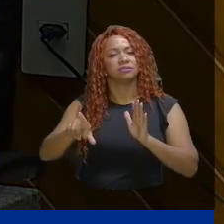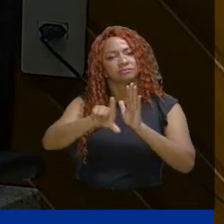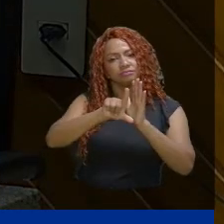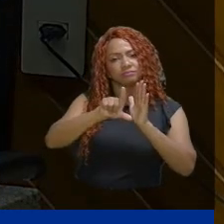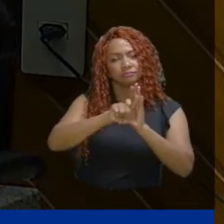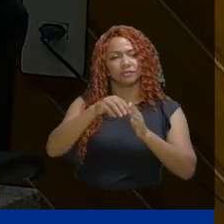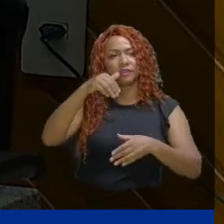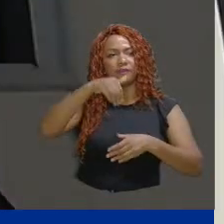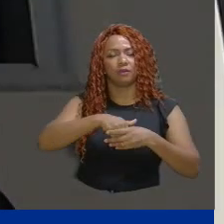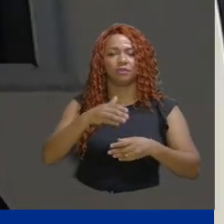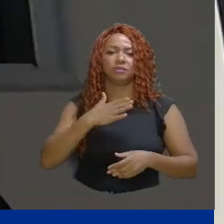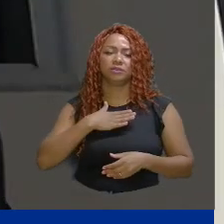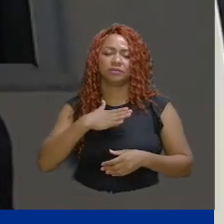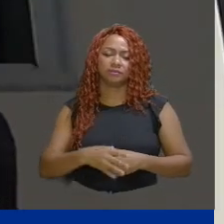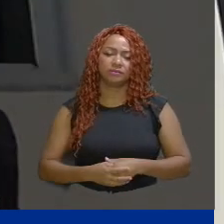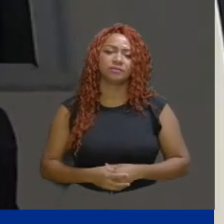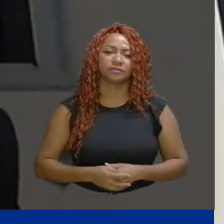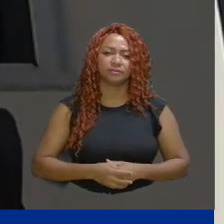voto, senhor presidente.